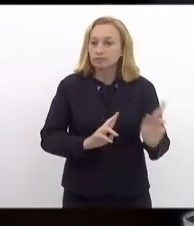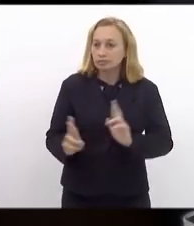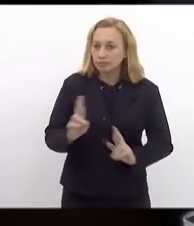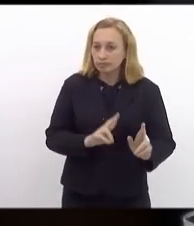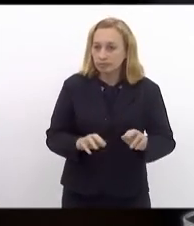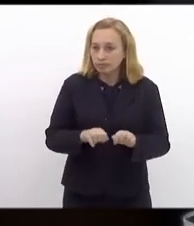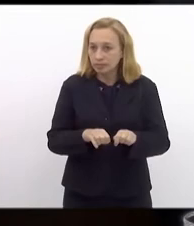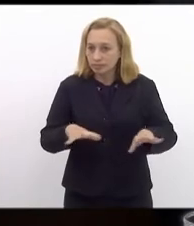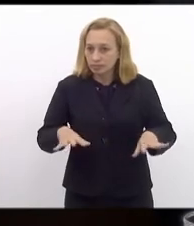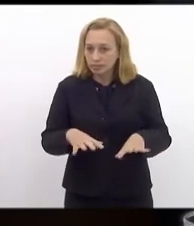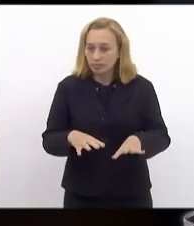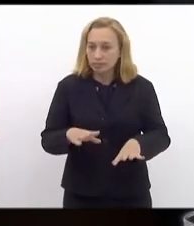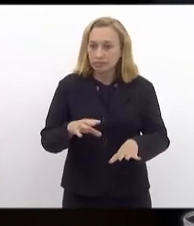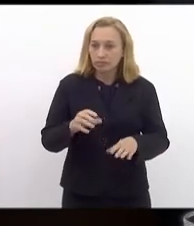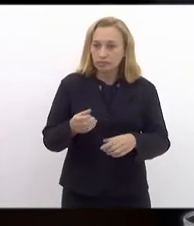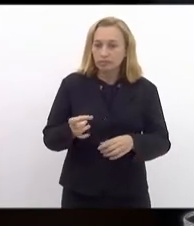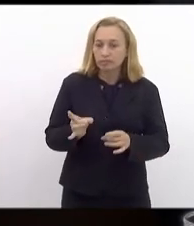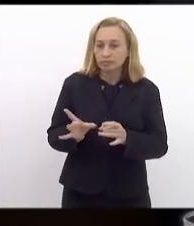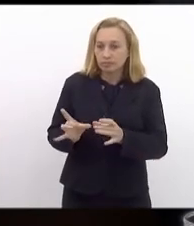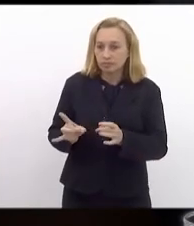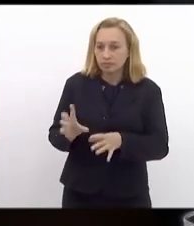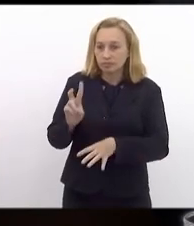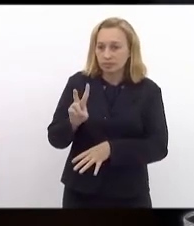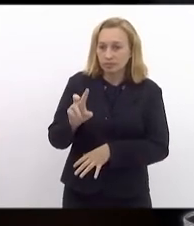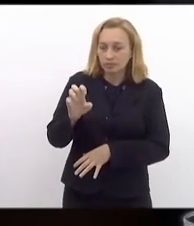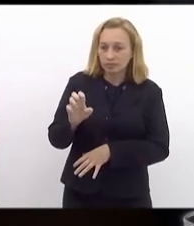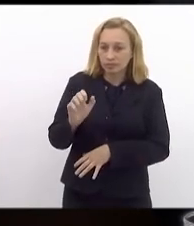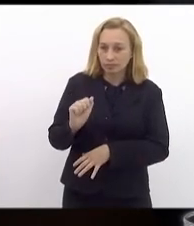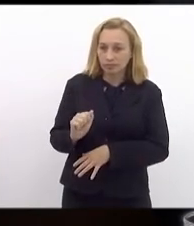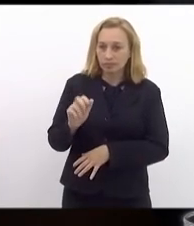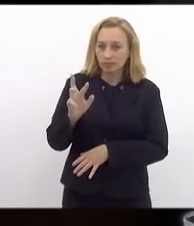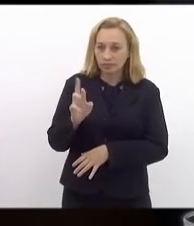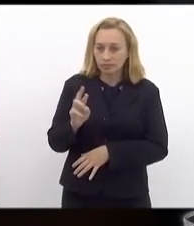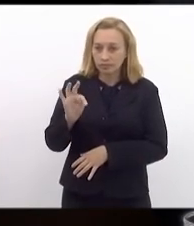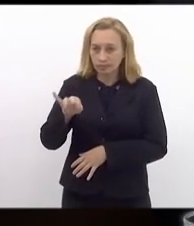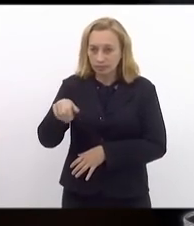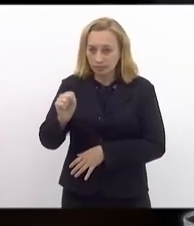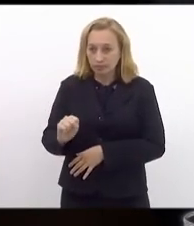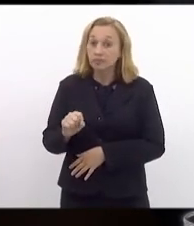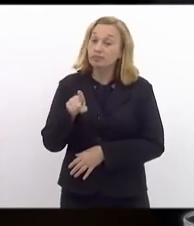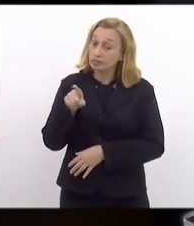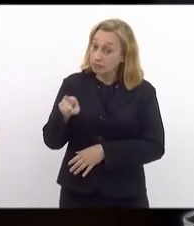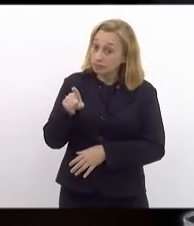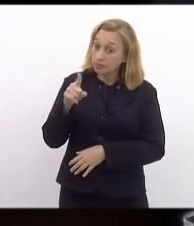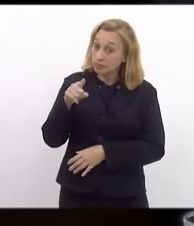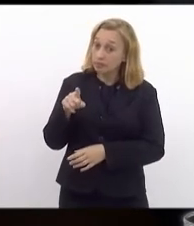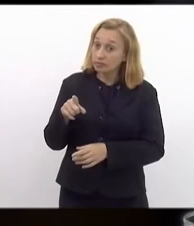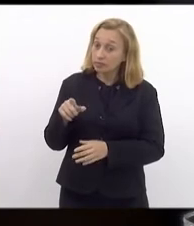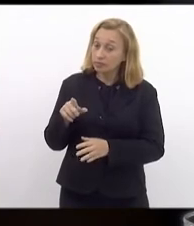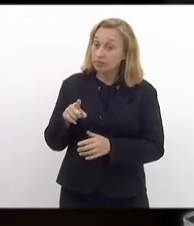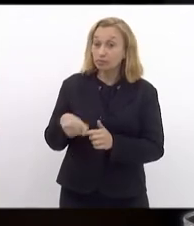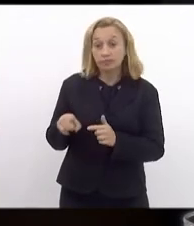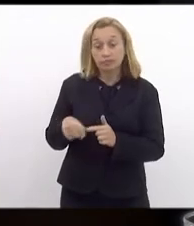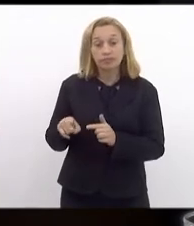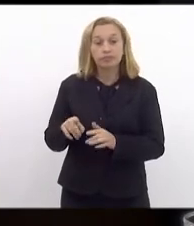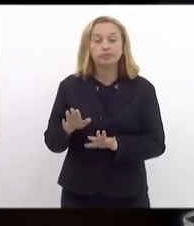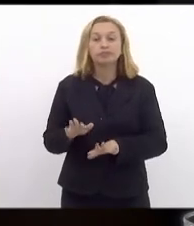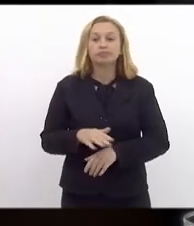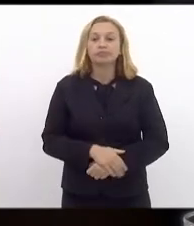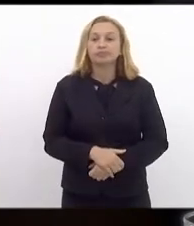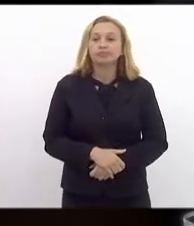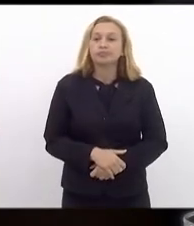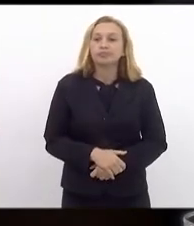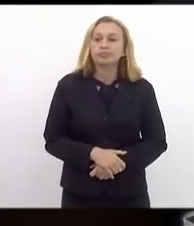a extensão Comércio Varejista é é só que aí é que a questão é o parágrafo segundo já aqui se